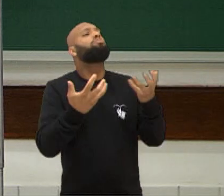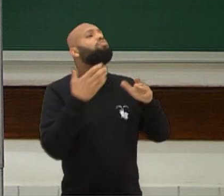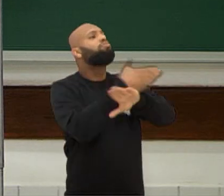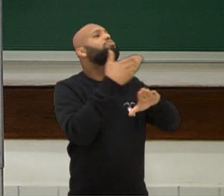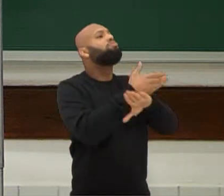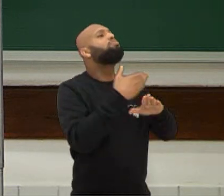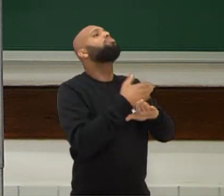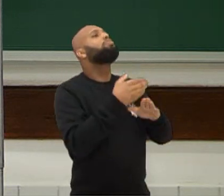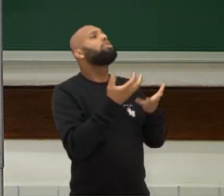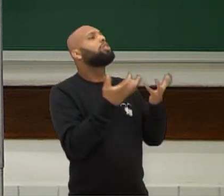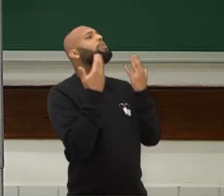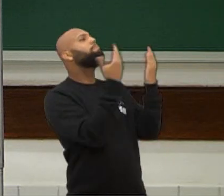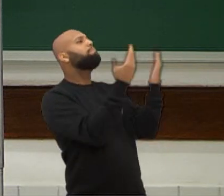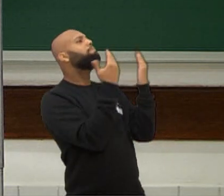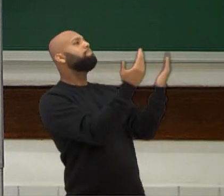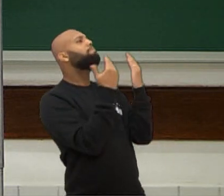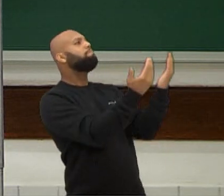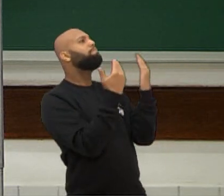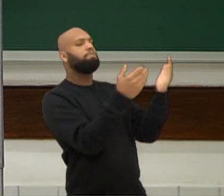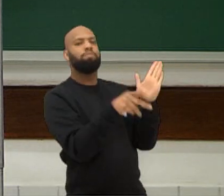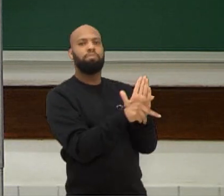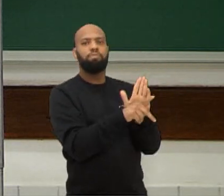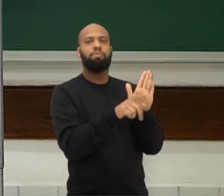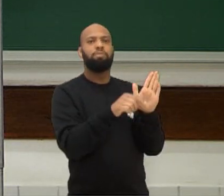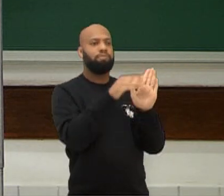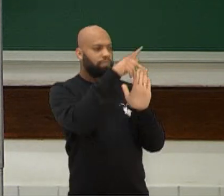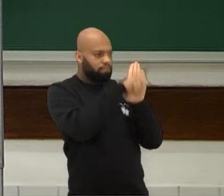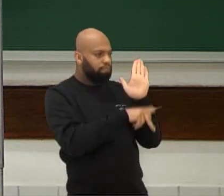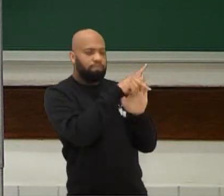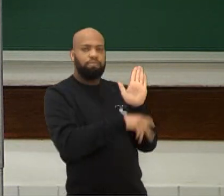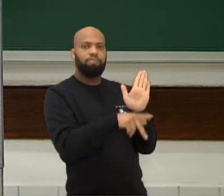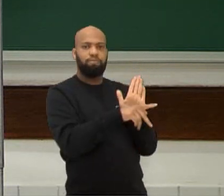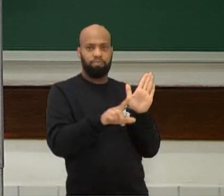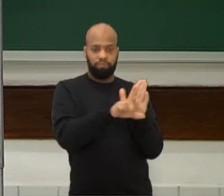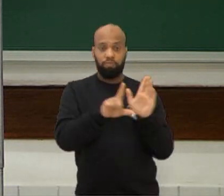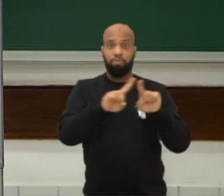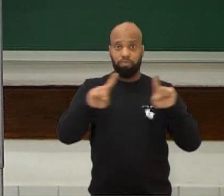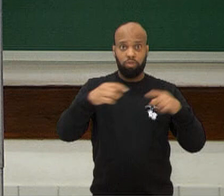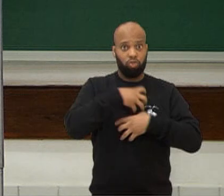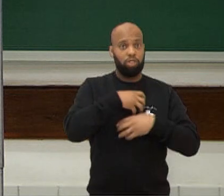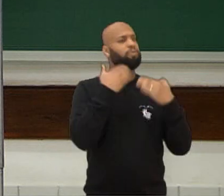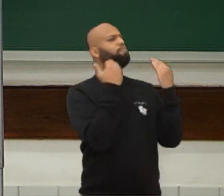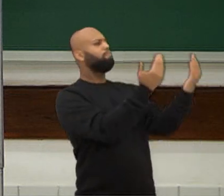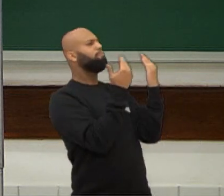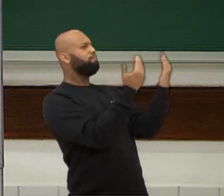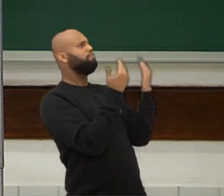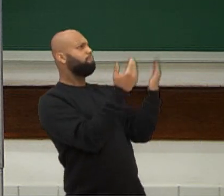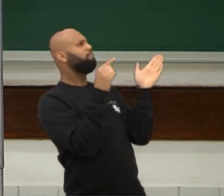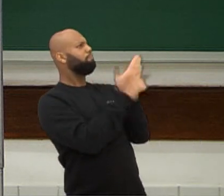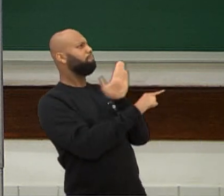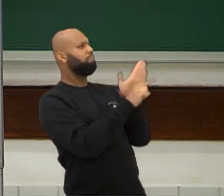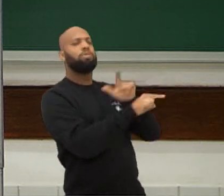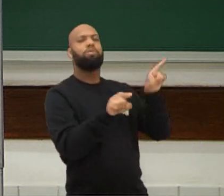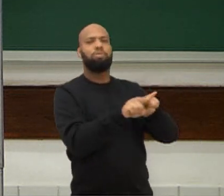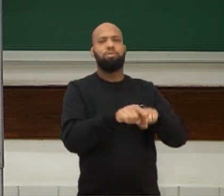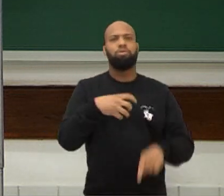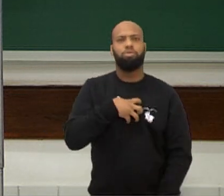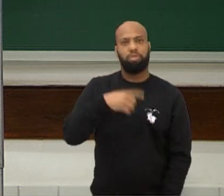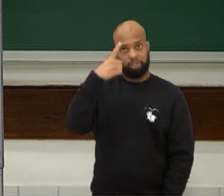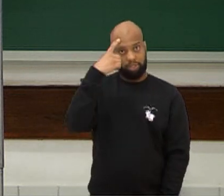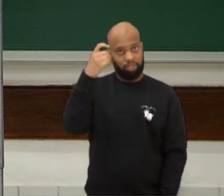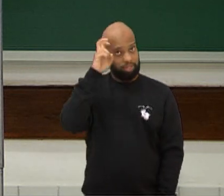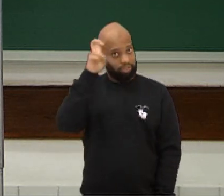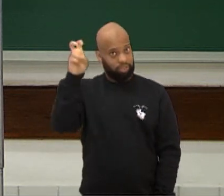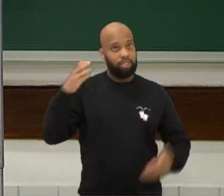lei. Mas esse questionamento, ele também tinha que vir de uma forma inteligente. Então vamos para a